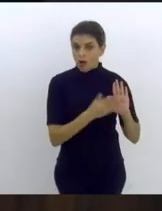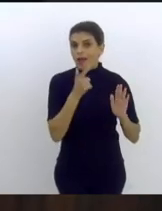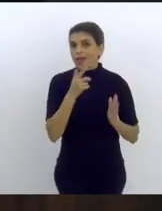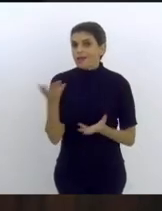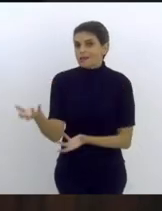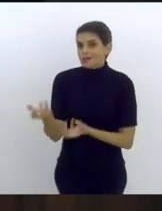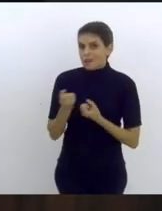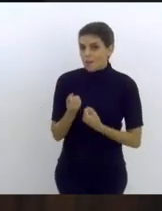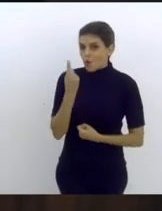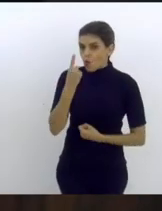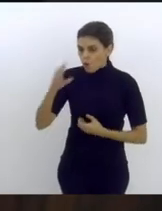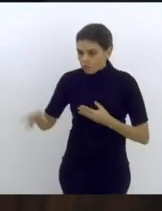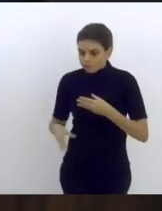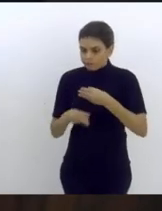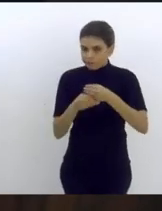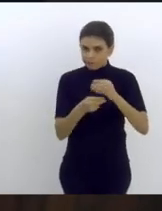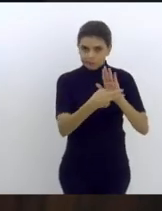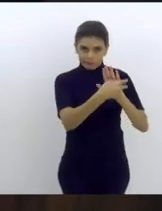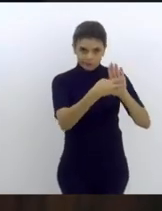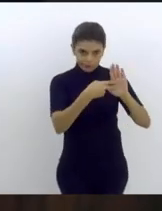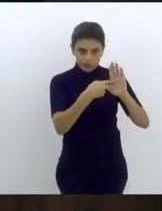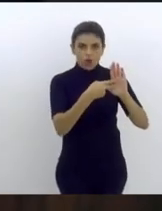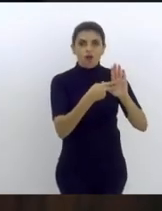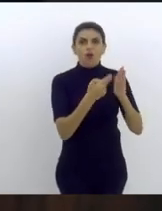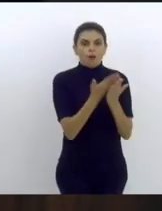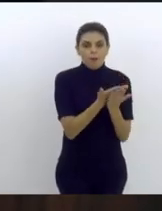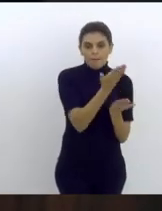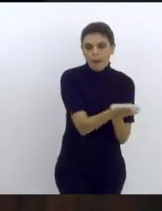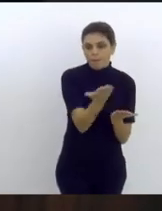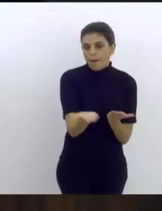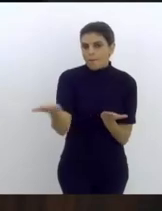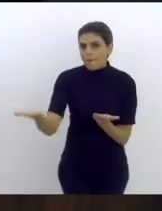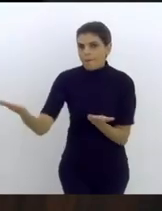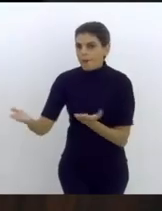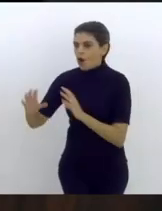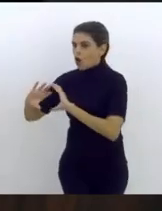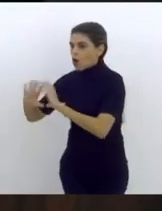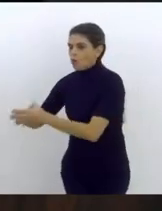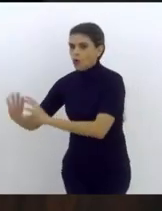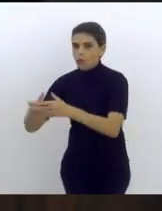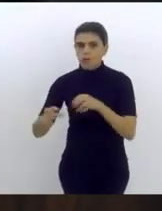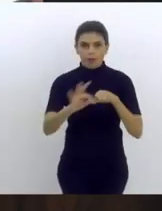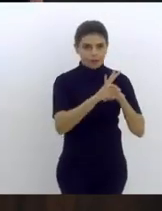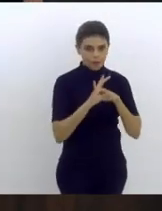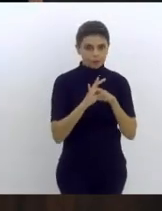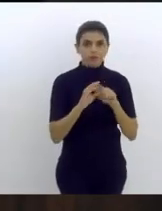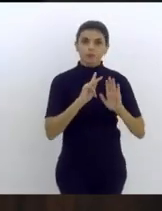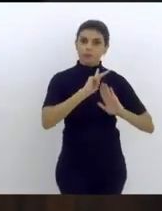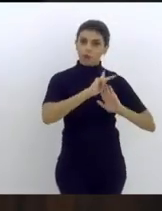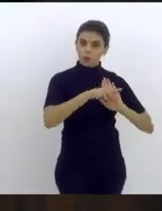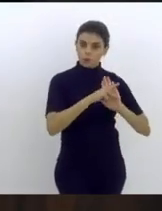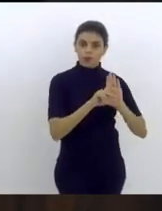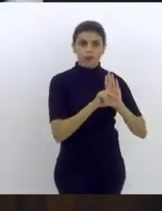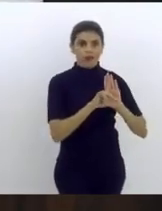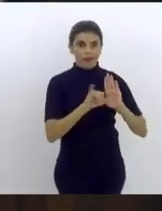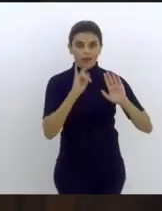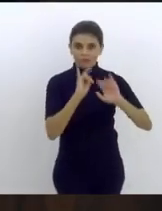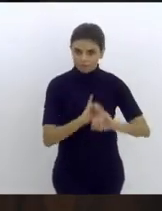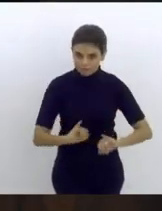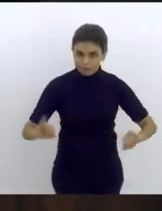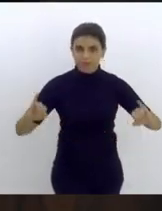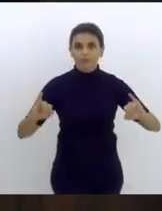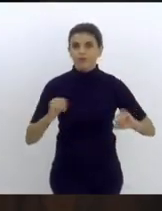uma Emenda e retorna as comissões técnicas anuncio projeto de lei